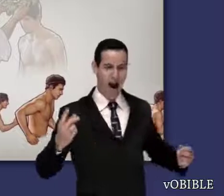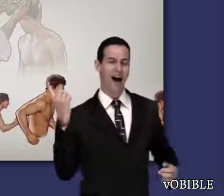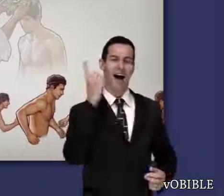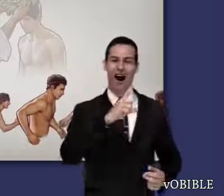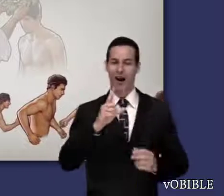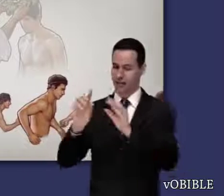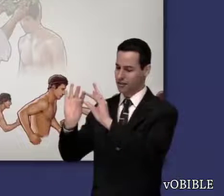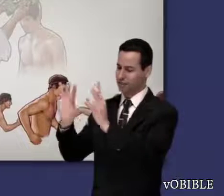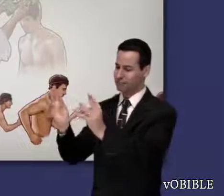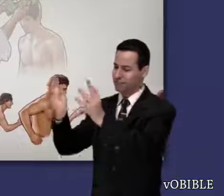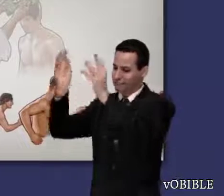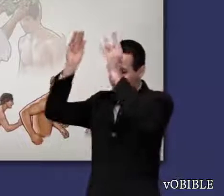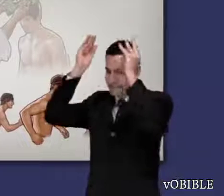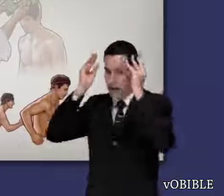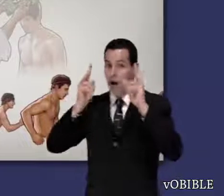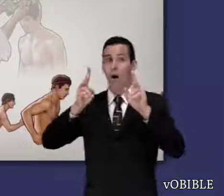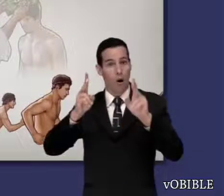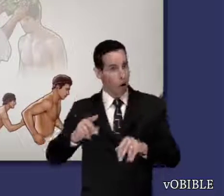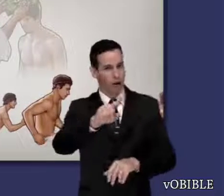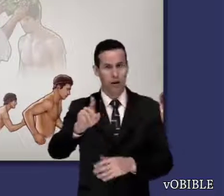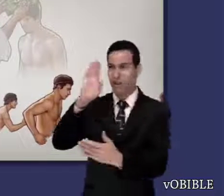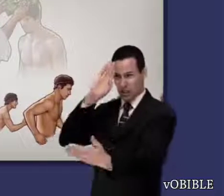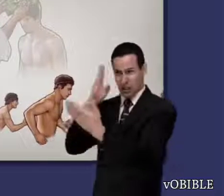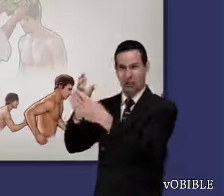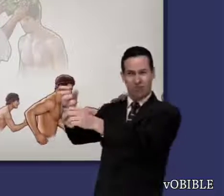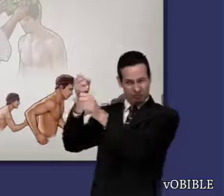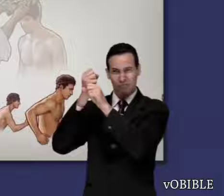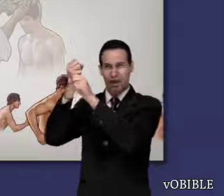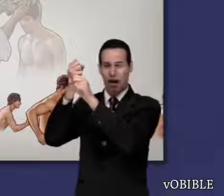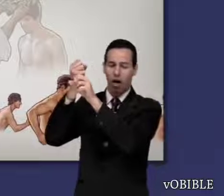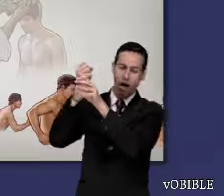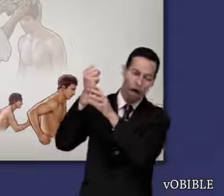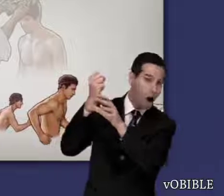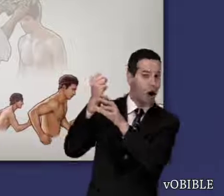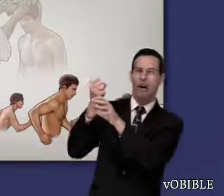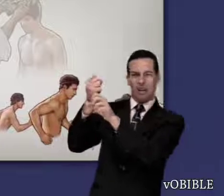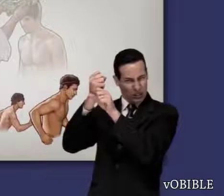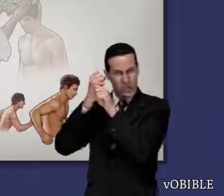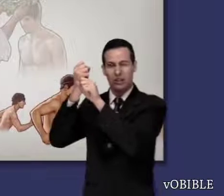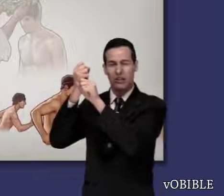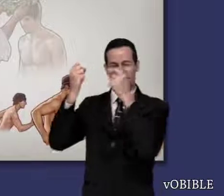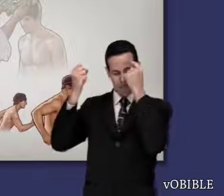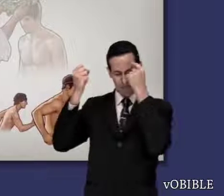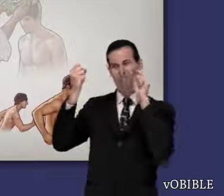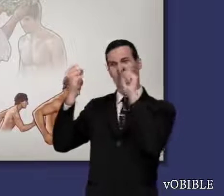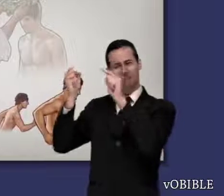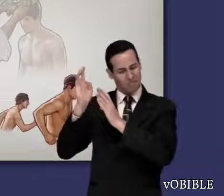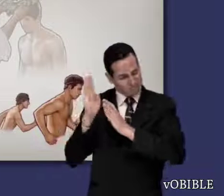esse evento conhecido, Paulo usou a corrida para ilustrar que a congregação em Corinto precisava perseverar e continuar a ter